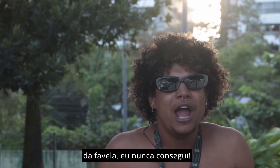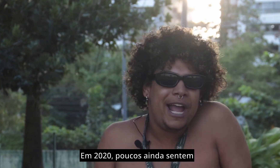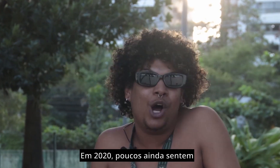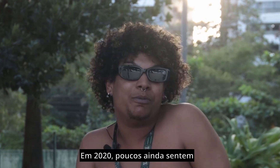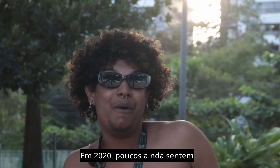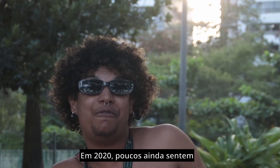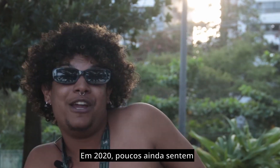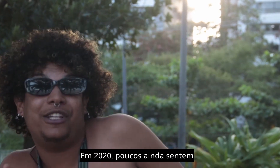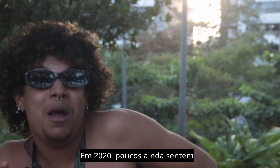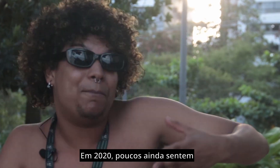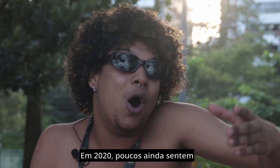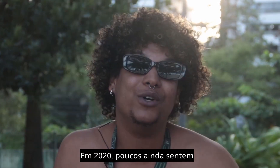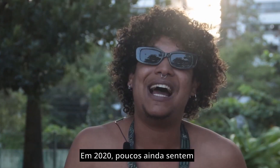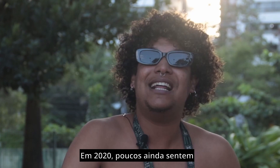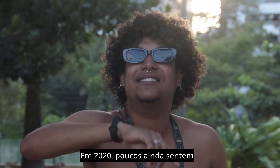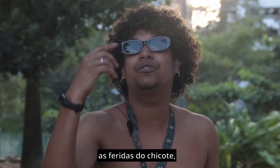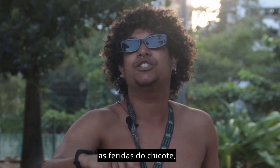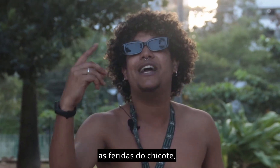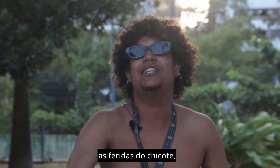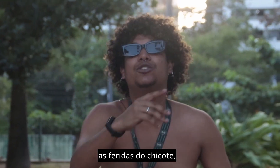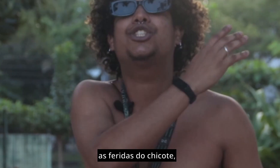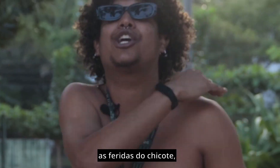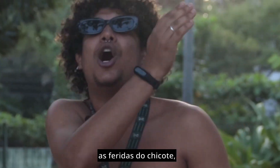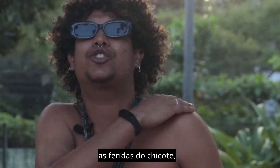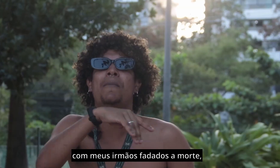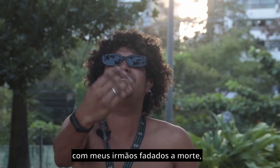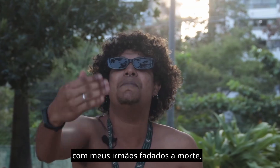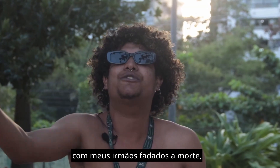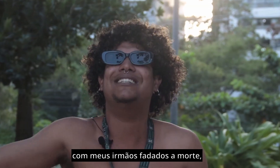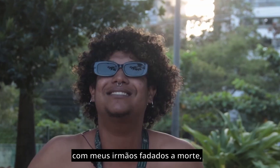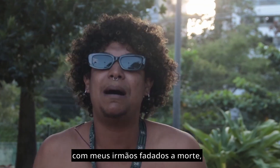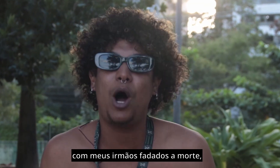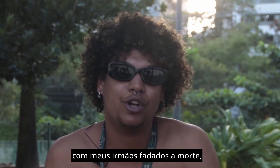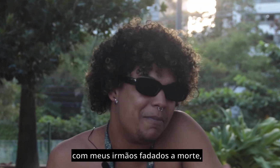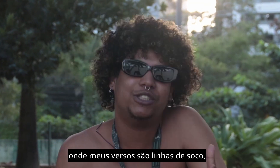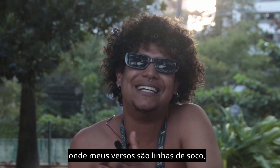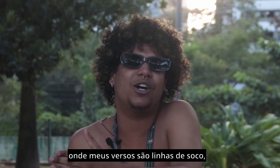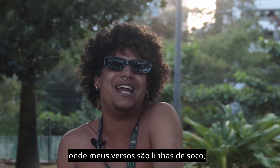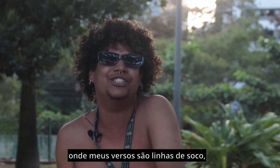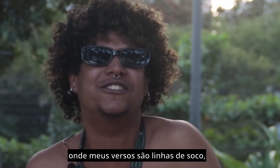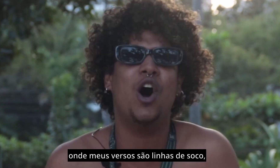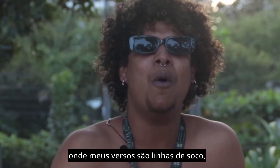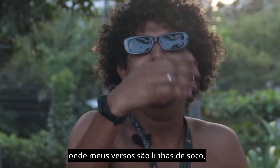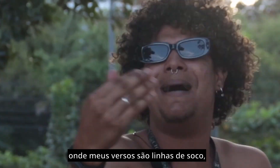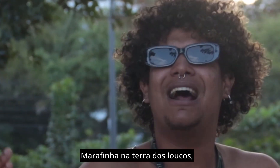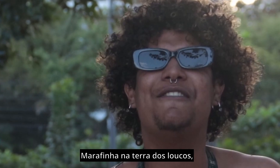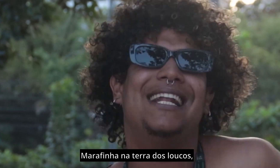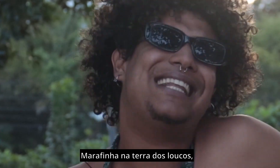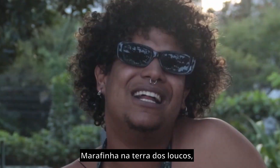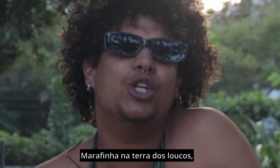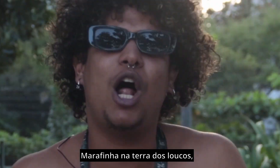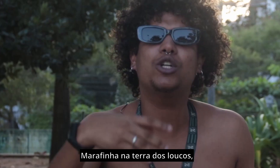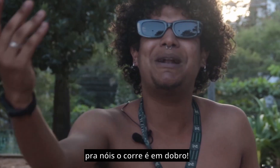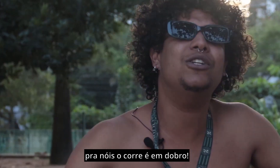consegui. Em 2020, poucos ainda sinto as feridas do chicote, com meus irmãos fadados à morte, onde meus velhos são linhas de soco. Maravilha